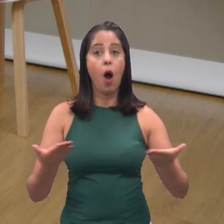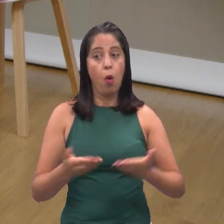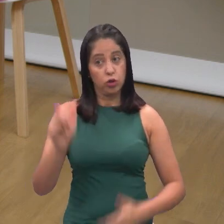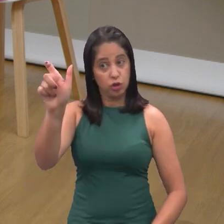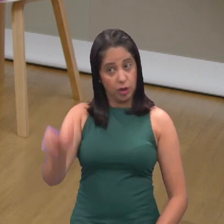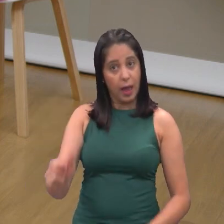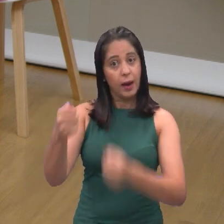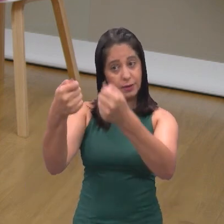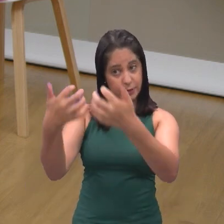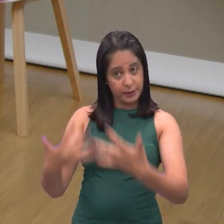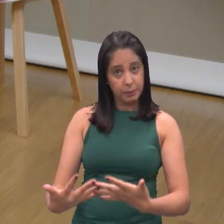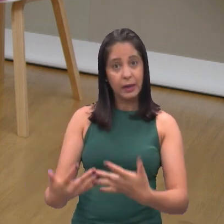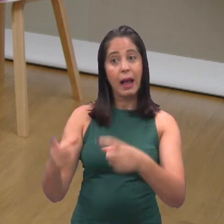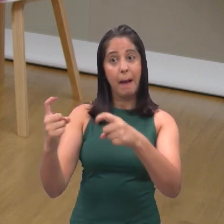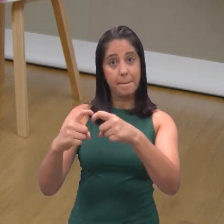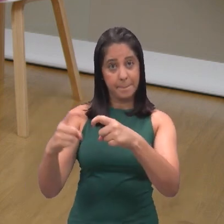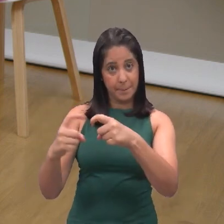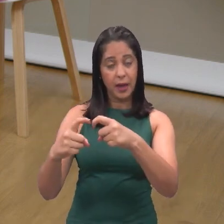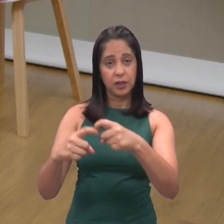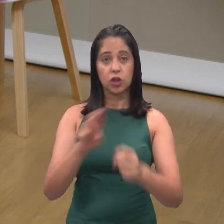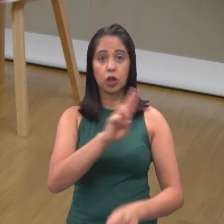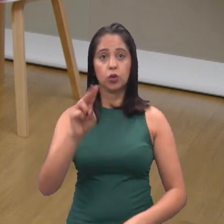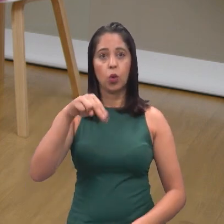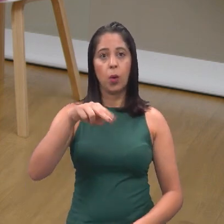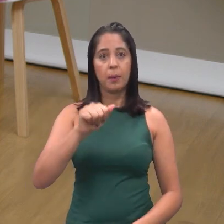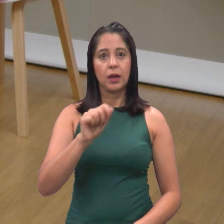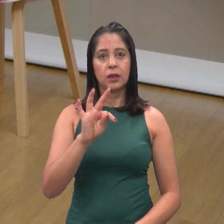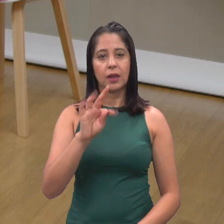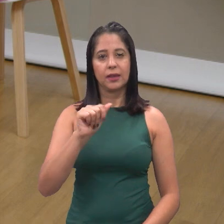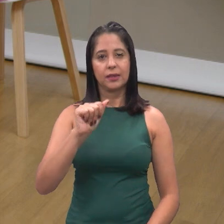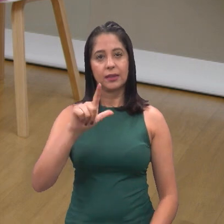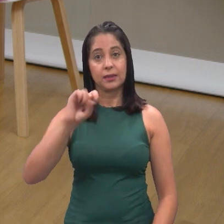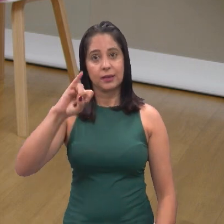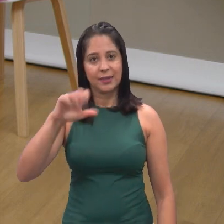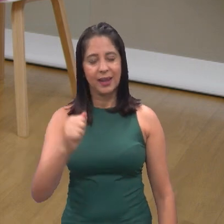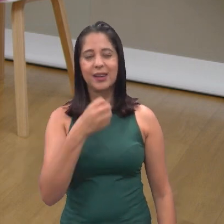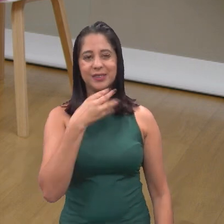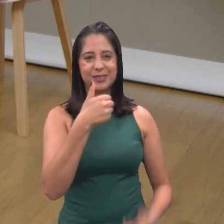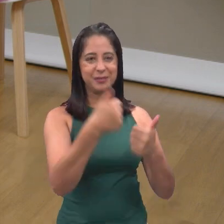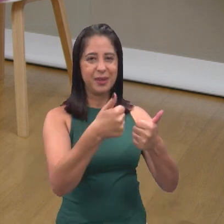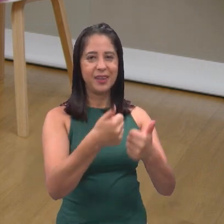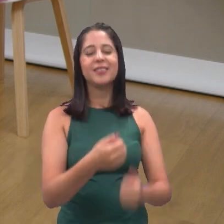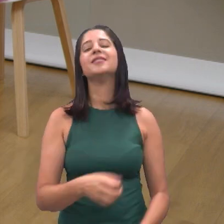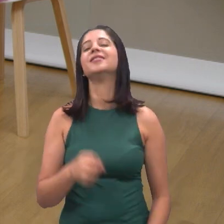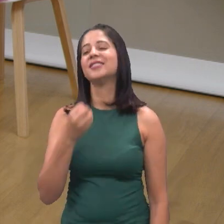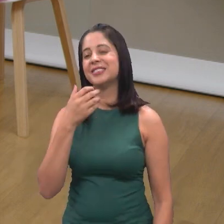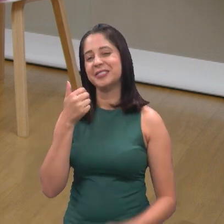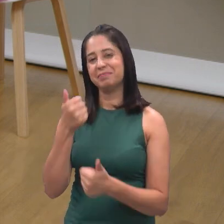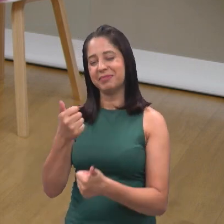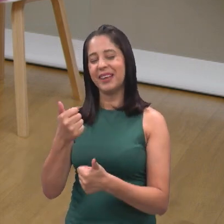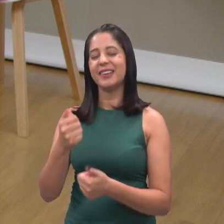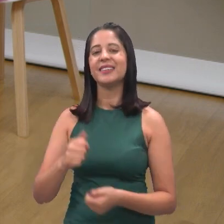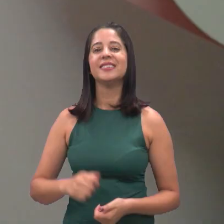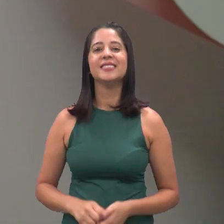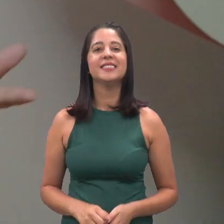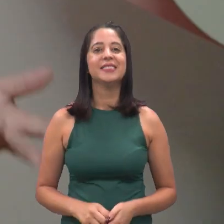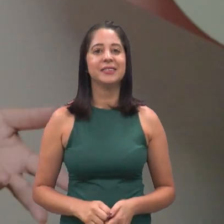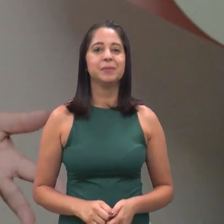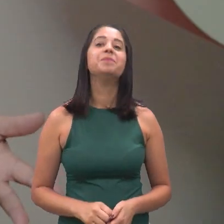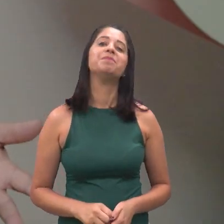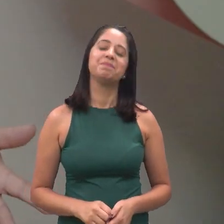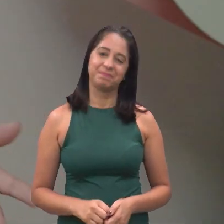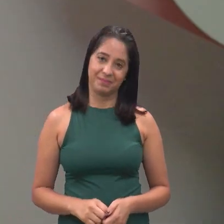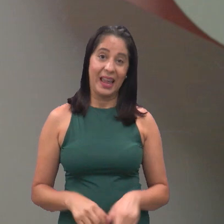a infectologista Natália Reis. Tudo bem, doutora Natália? Tudo bem. Tudo ótimo. Bom, gente, e